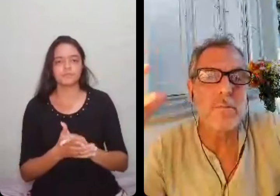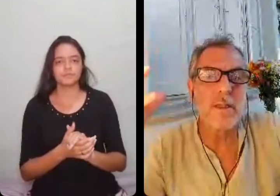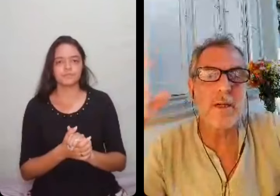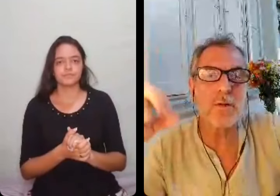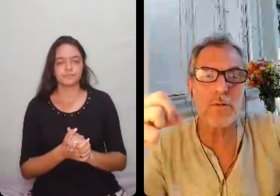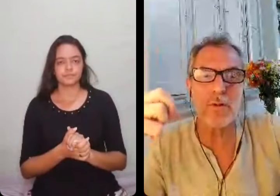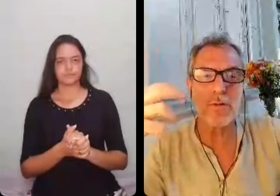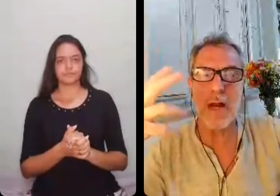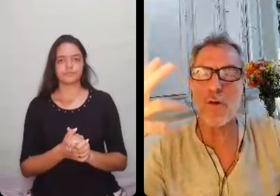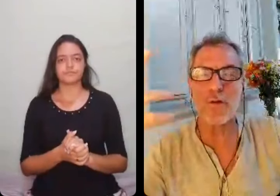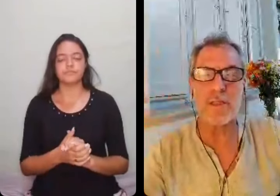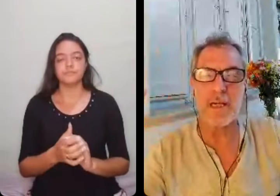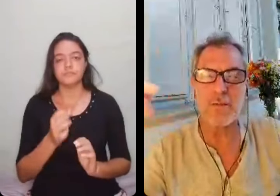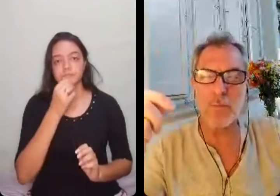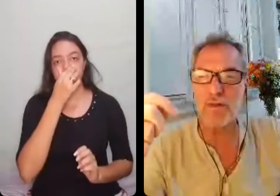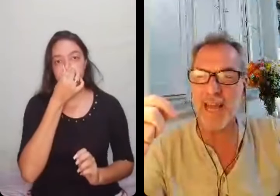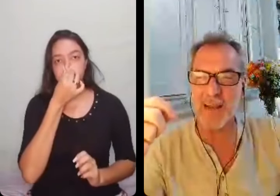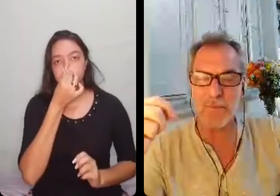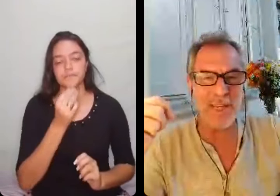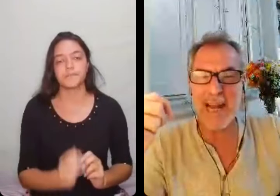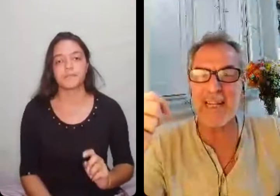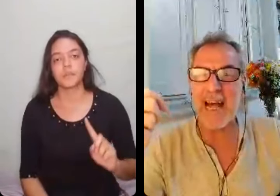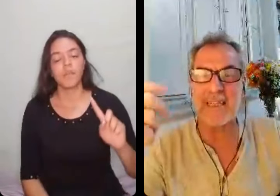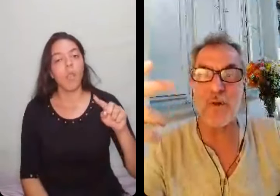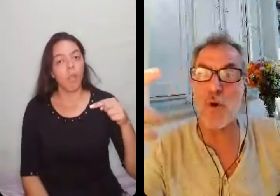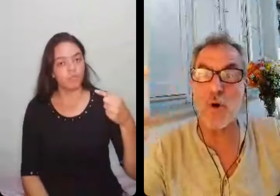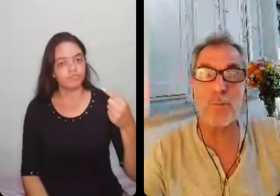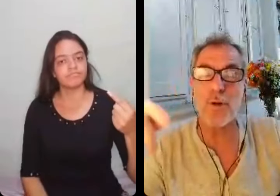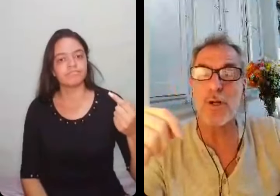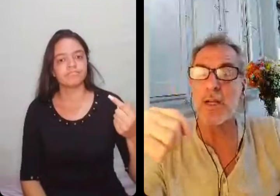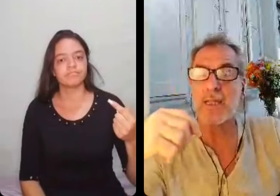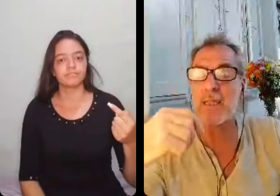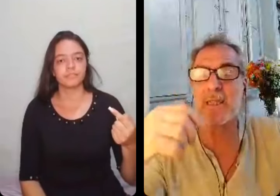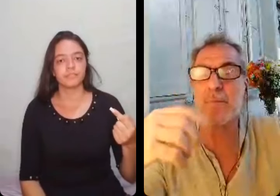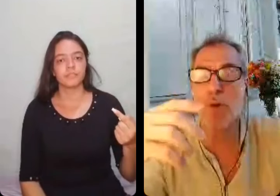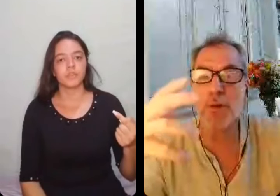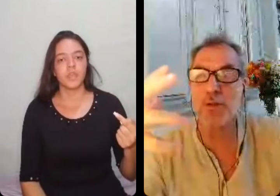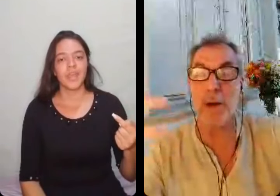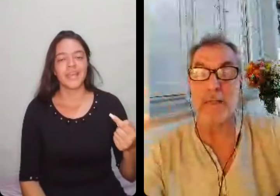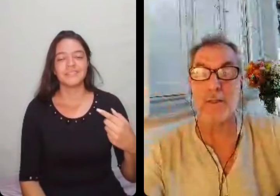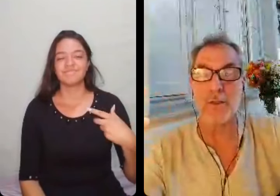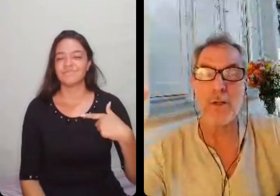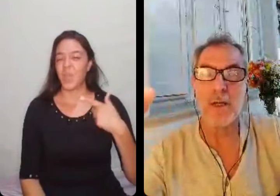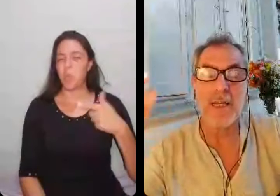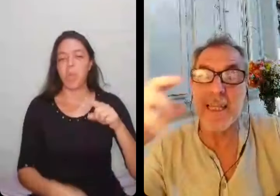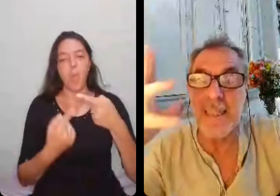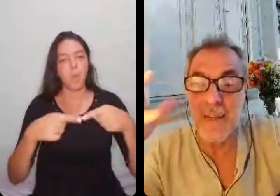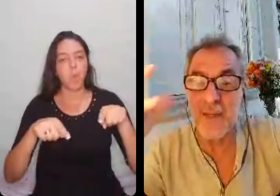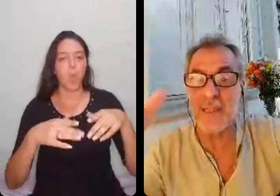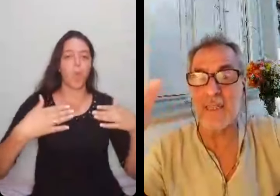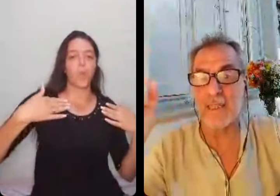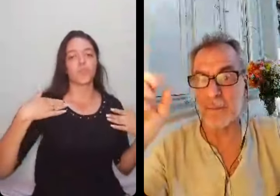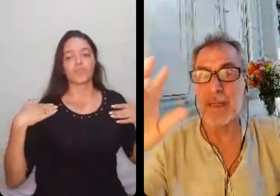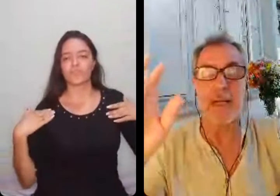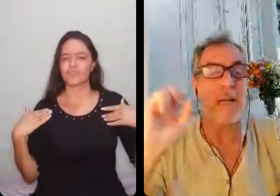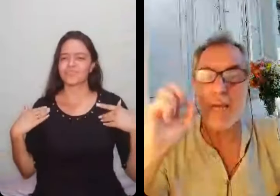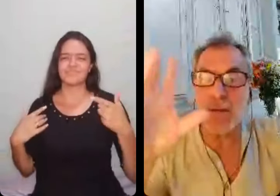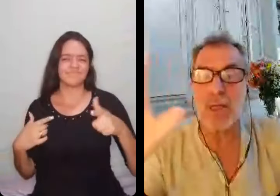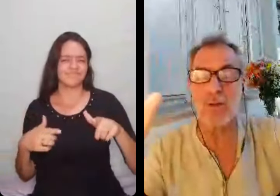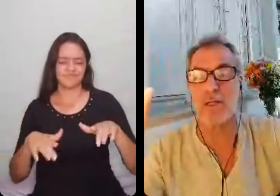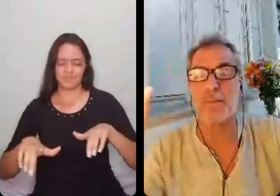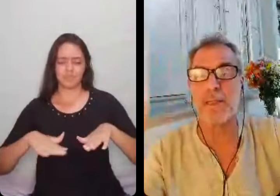Não. É outra coisa. É uma musicalidade no corpo que se desenvolve no espaço. E essa liberdade da